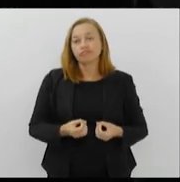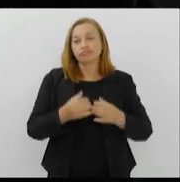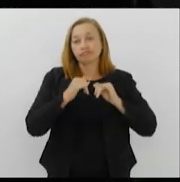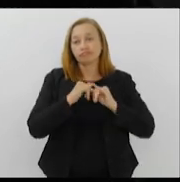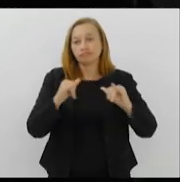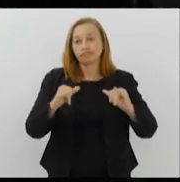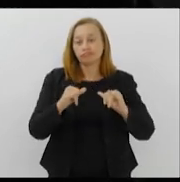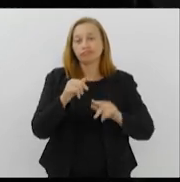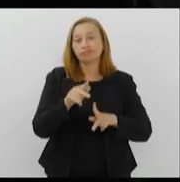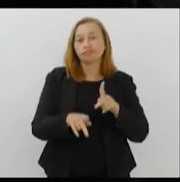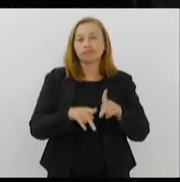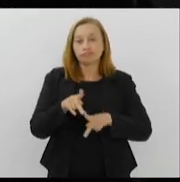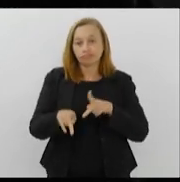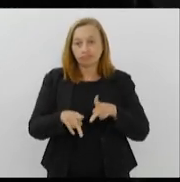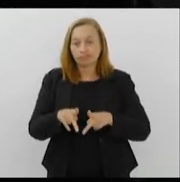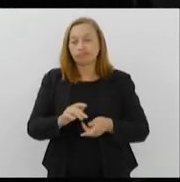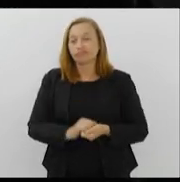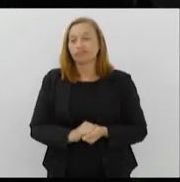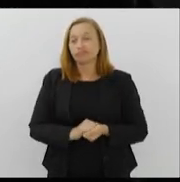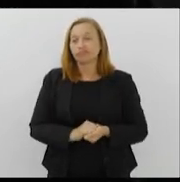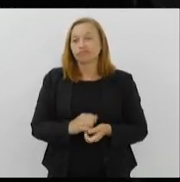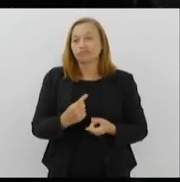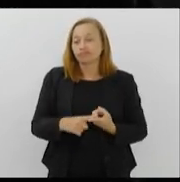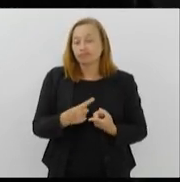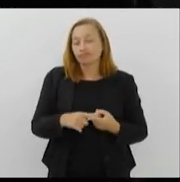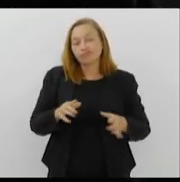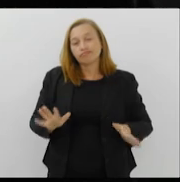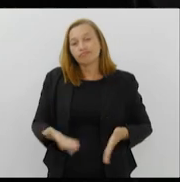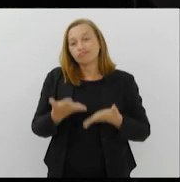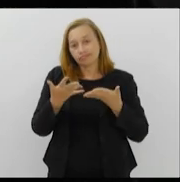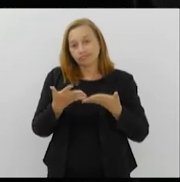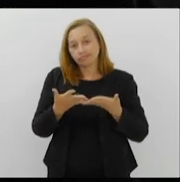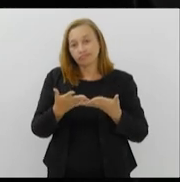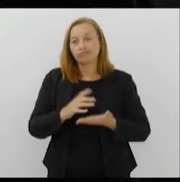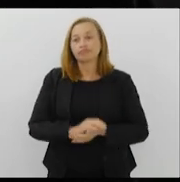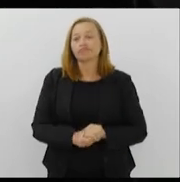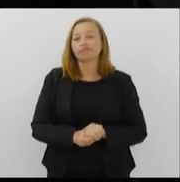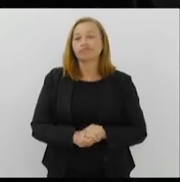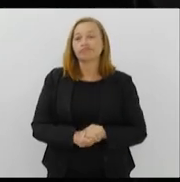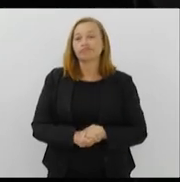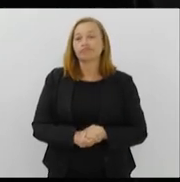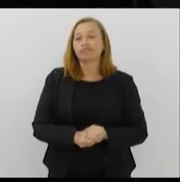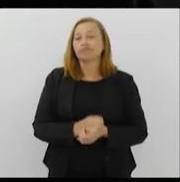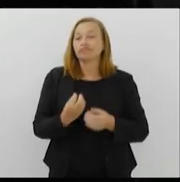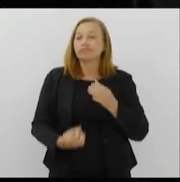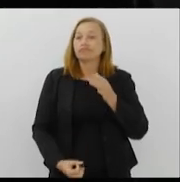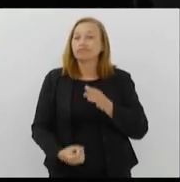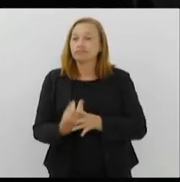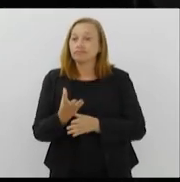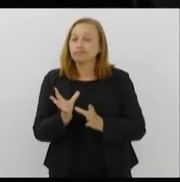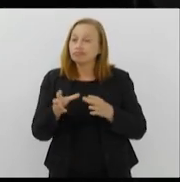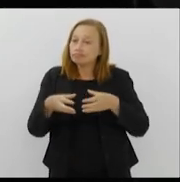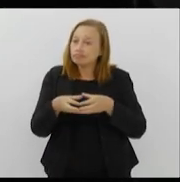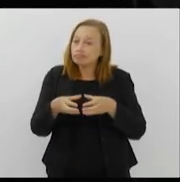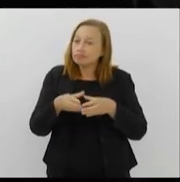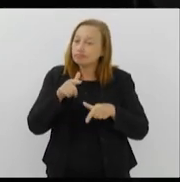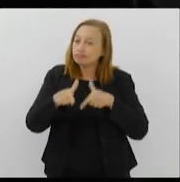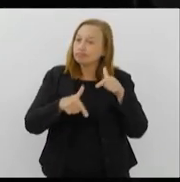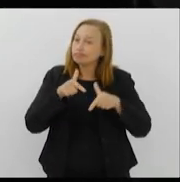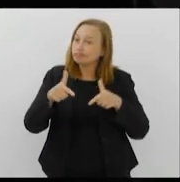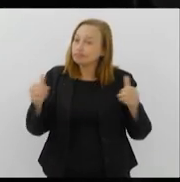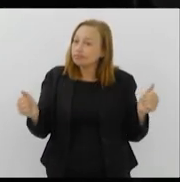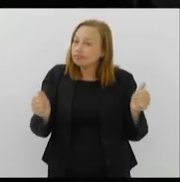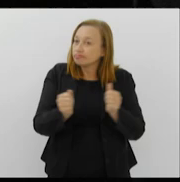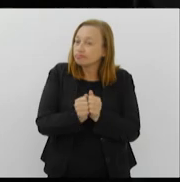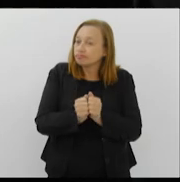nossa população, porque é uma iniciativa, não é, que nasceu também numa construção de um trabalho conjunto